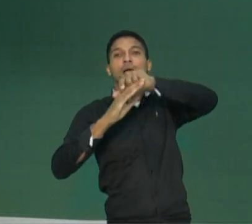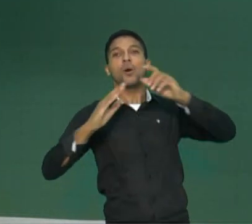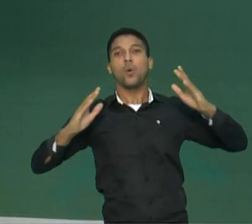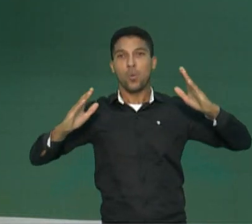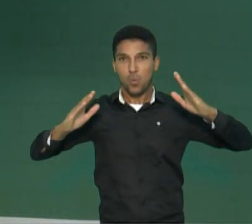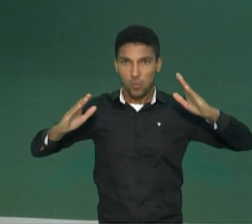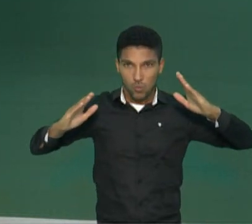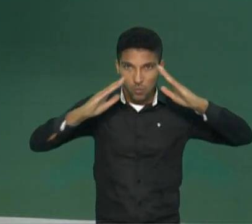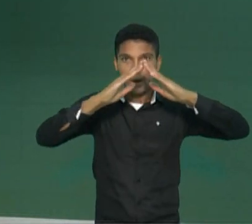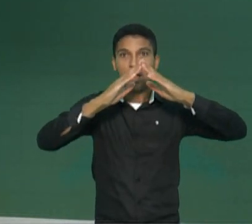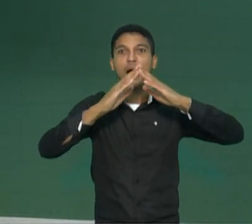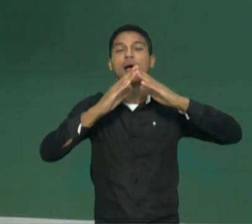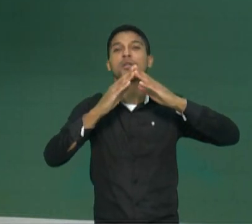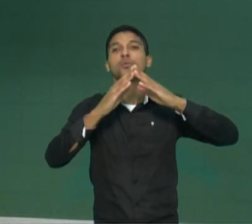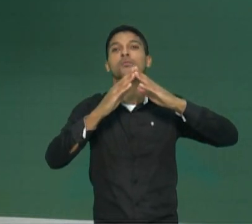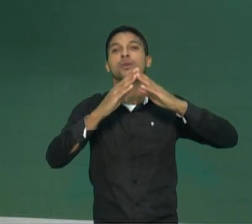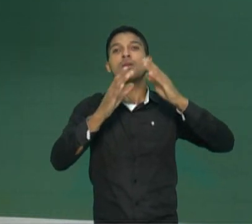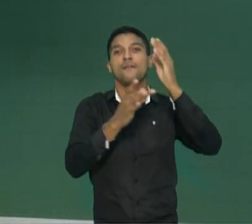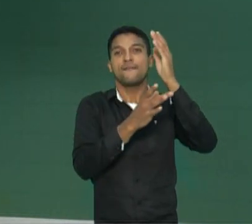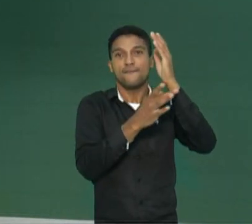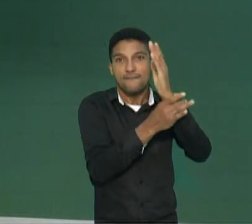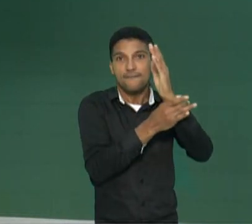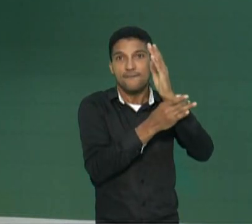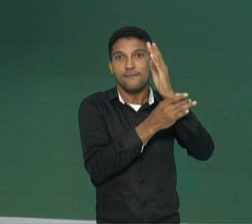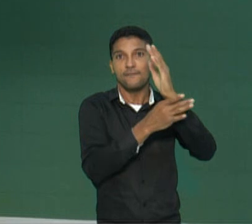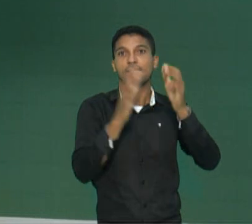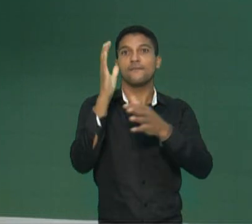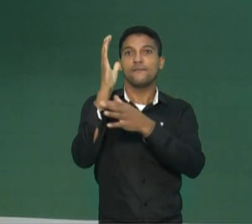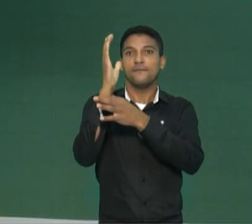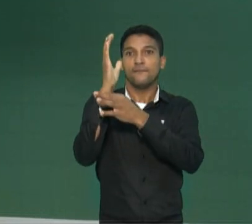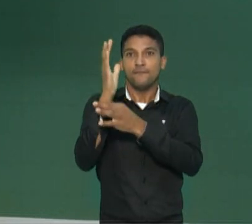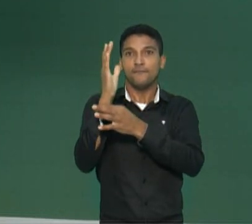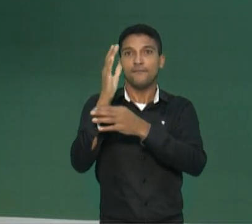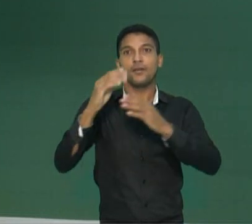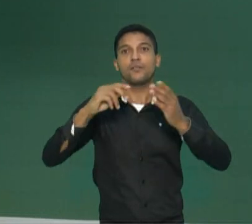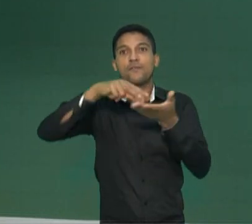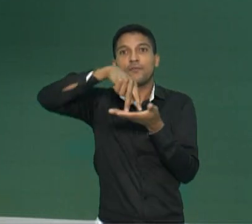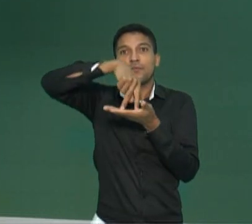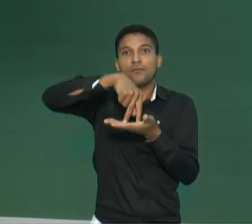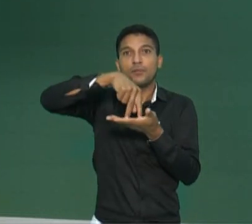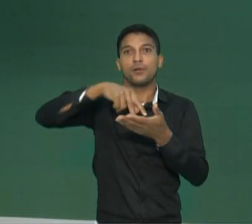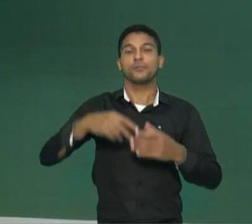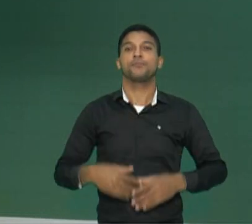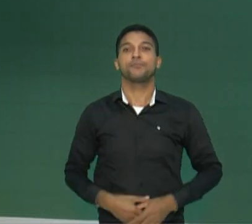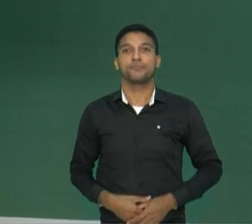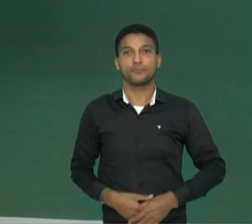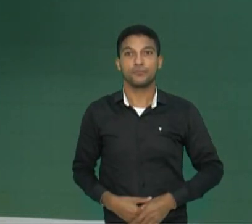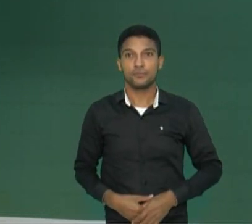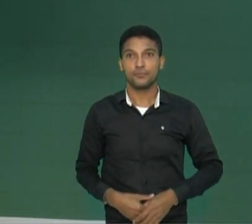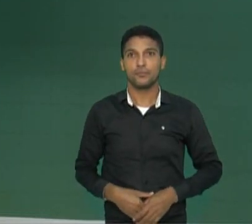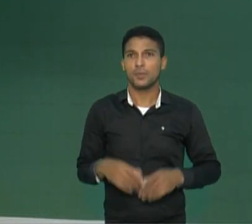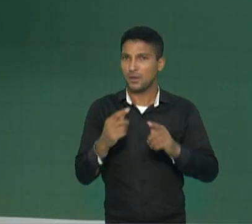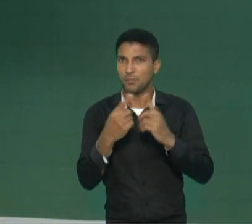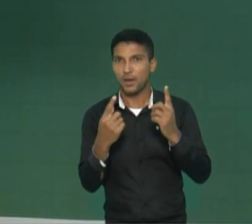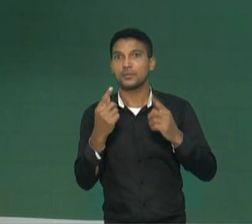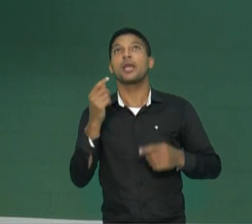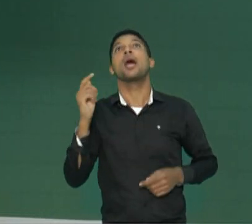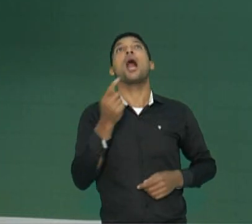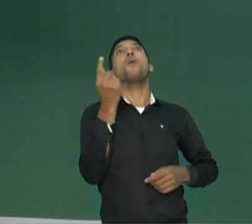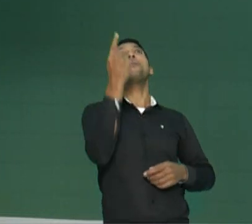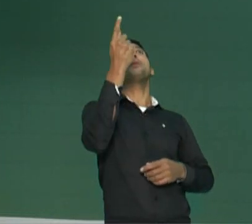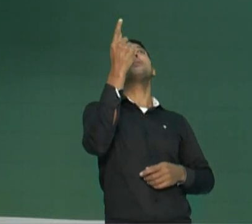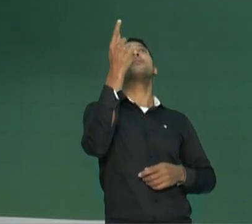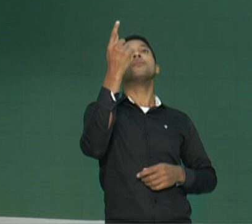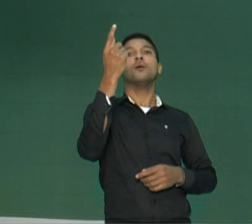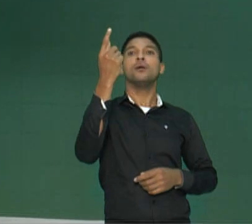acabou proporcionando, né, o aumento, tudo, mas não foi em função disso. O que proporcionou o maior aumento foi o quê? Foi o arco ogival, a gente